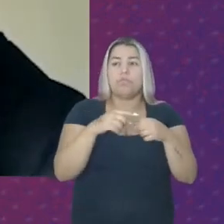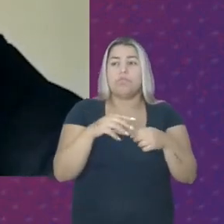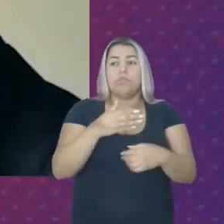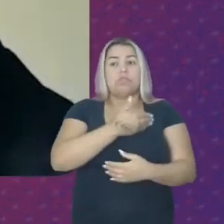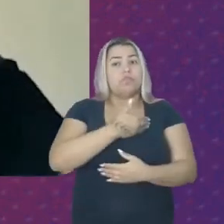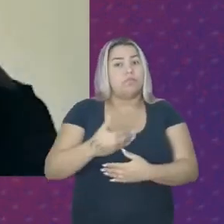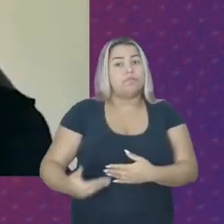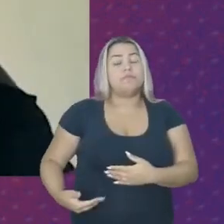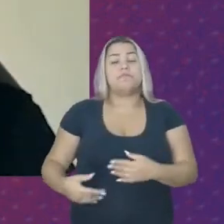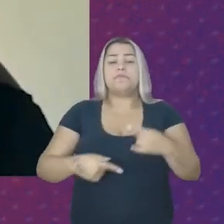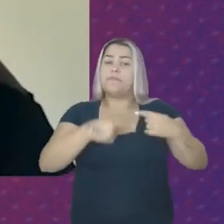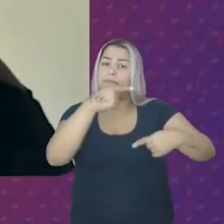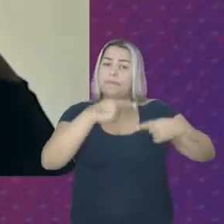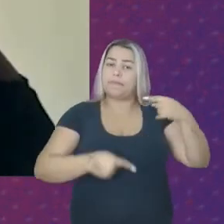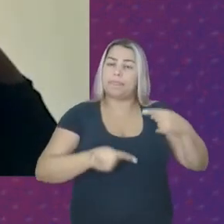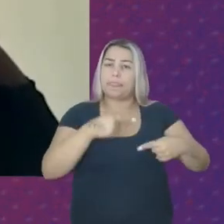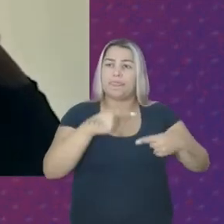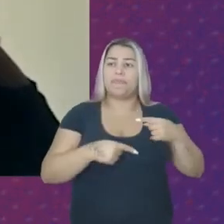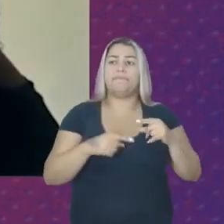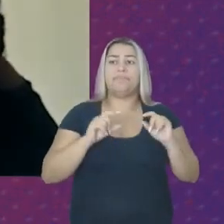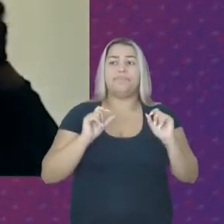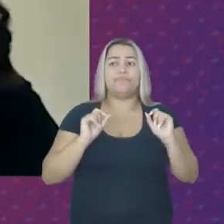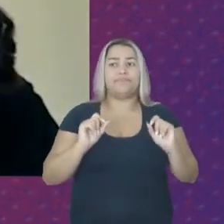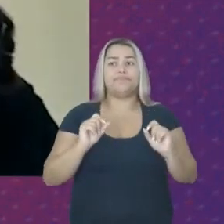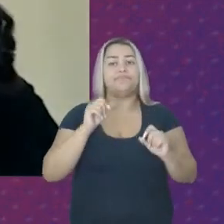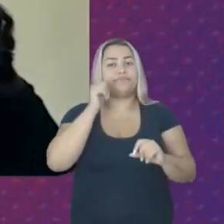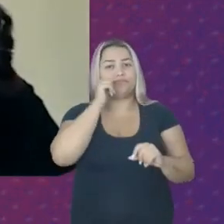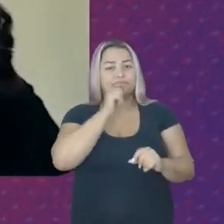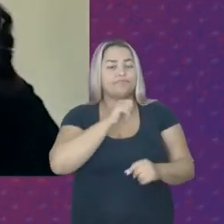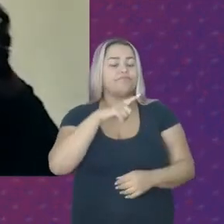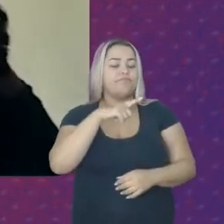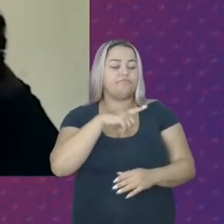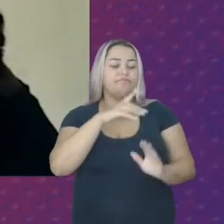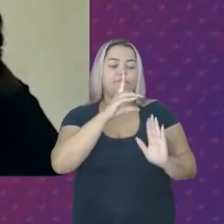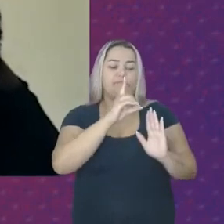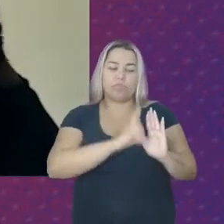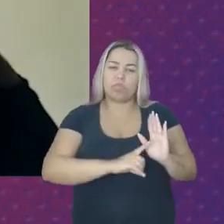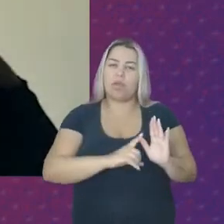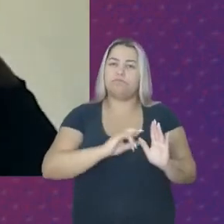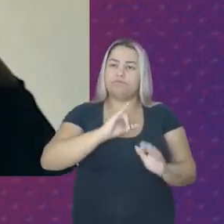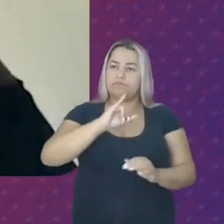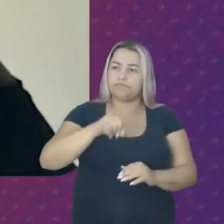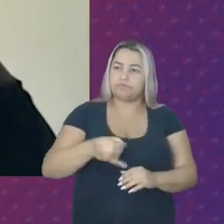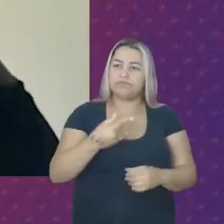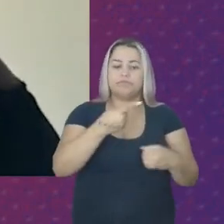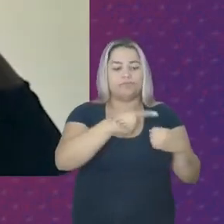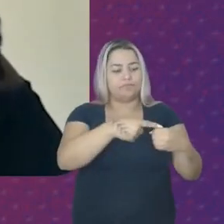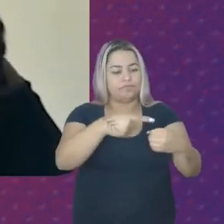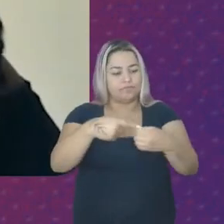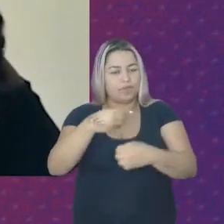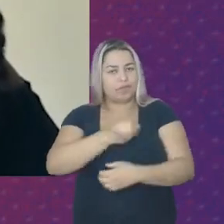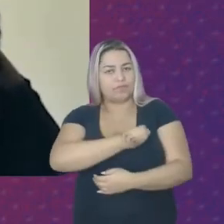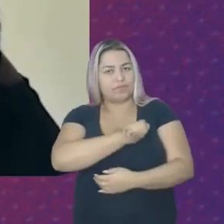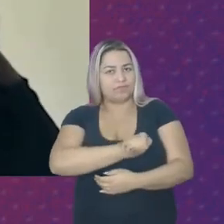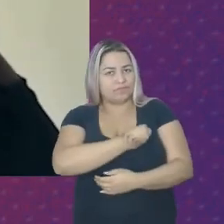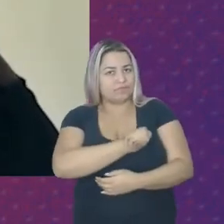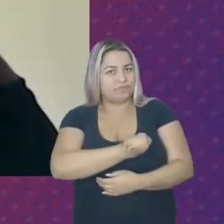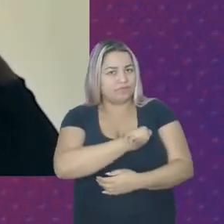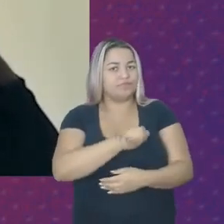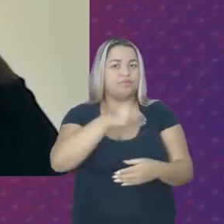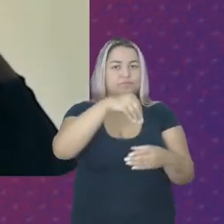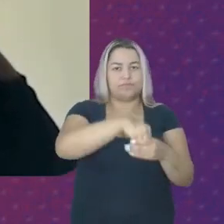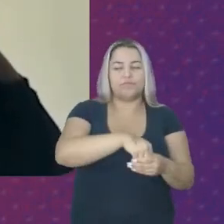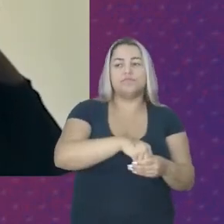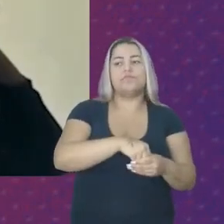precisa ser debatido também. Nós, enquanto mulheres, temos direito a aproveitar a cidade, temos direito a viver a cidade de